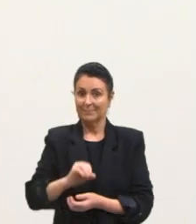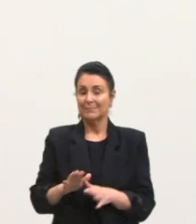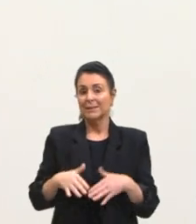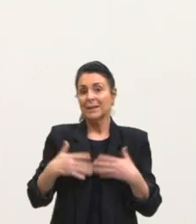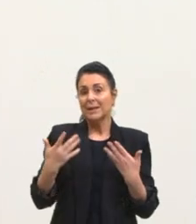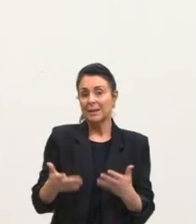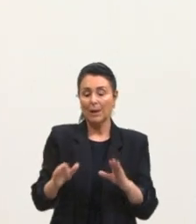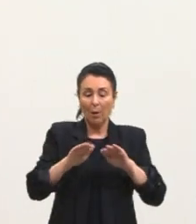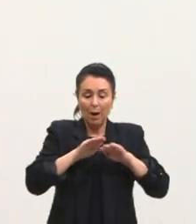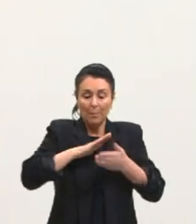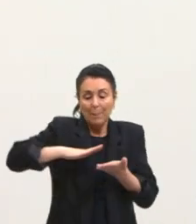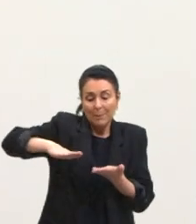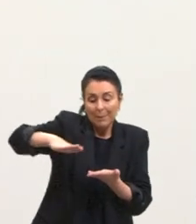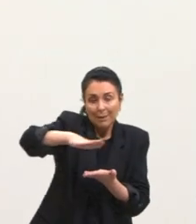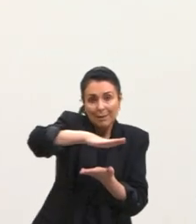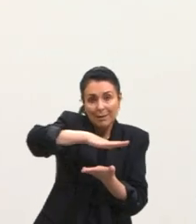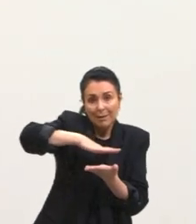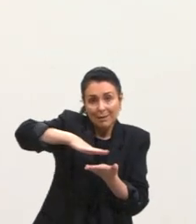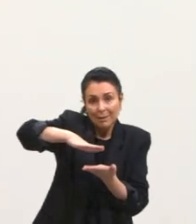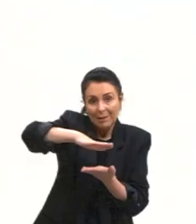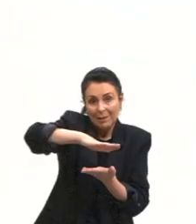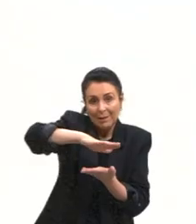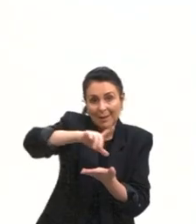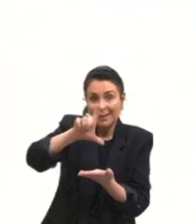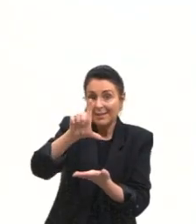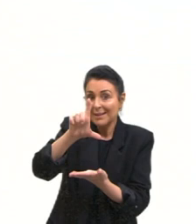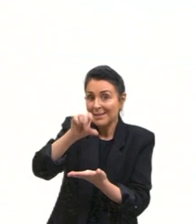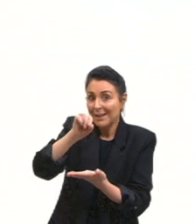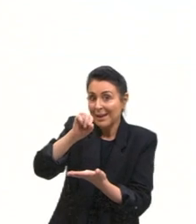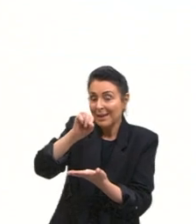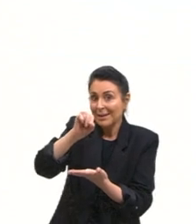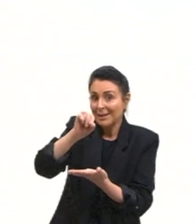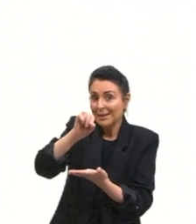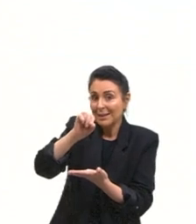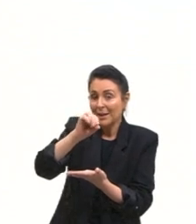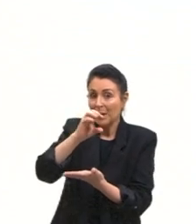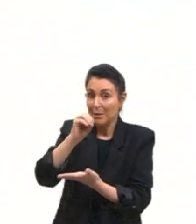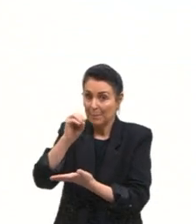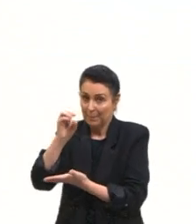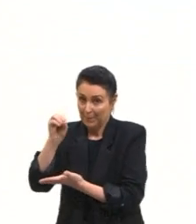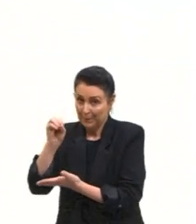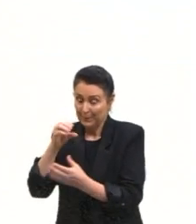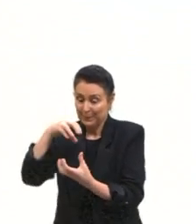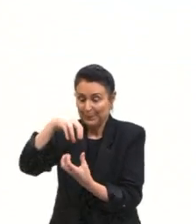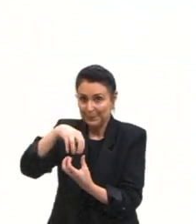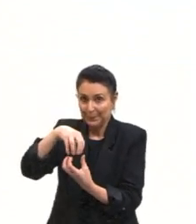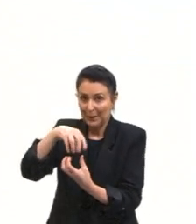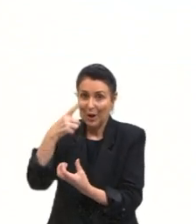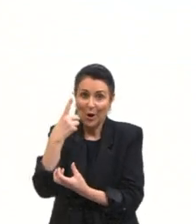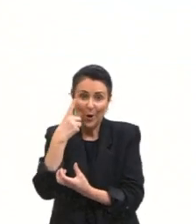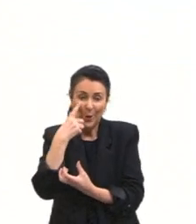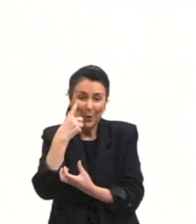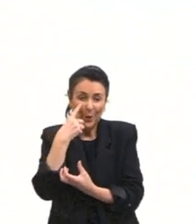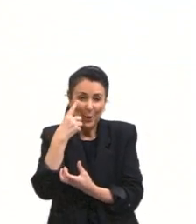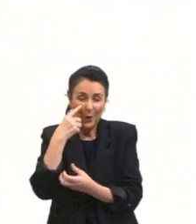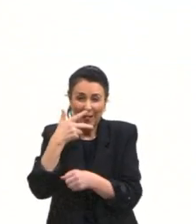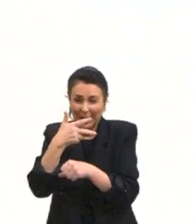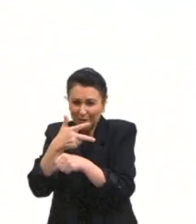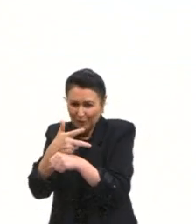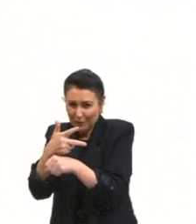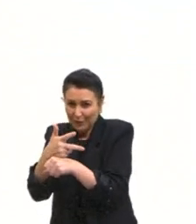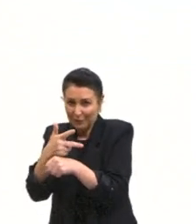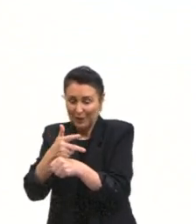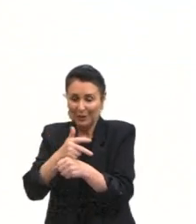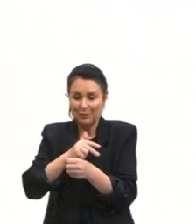Então, na primeira camada, nós temos 100 bolinhas, ok? Vocês podem estar vendo aí no vídeo que na primeira camada